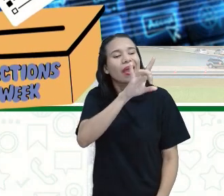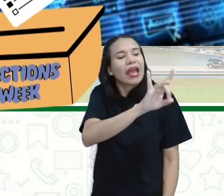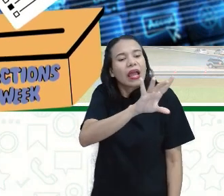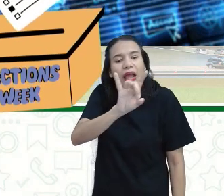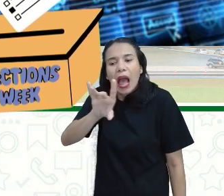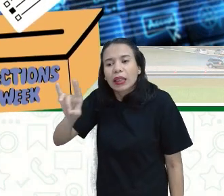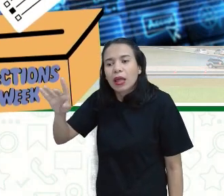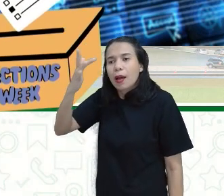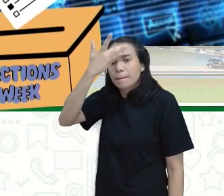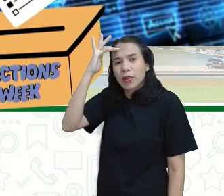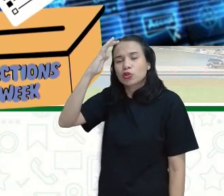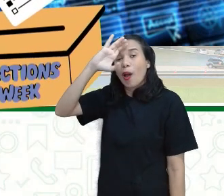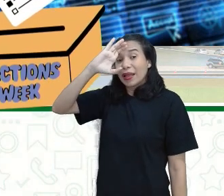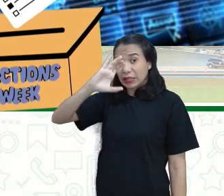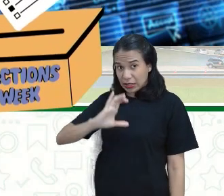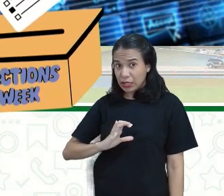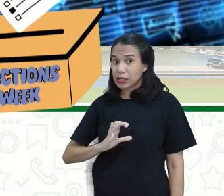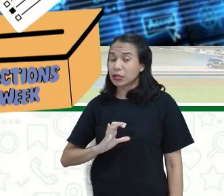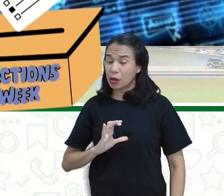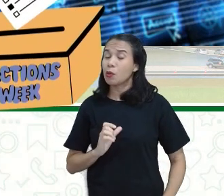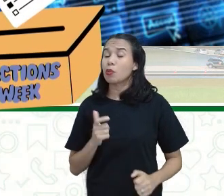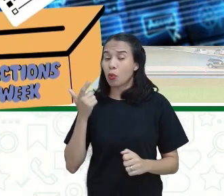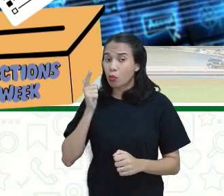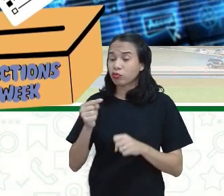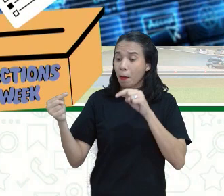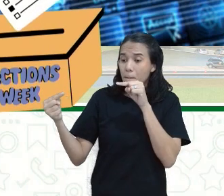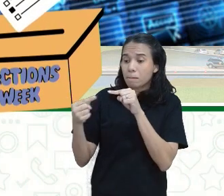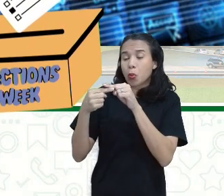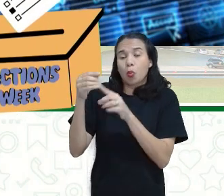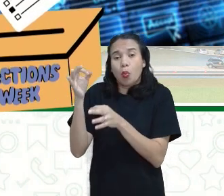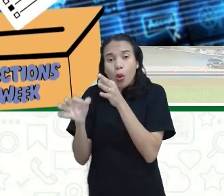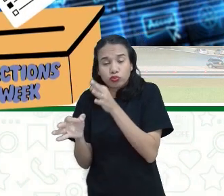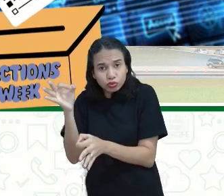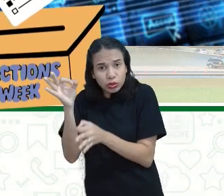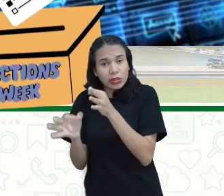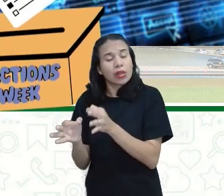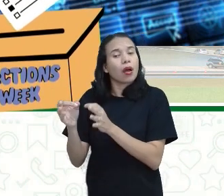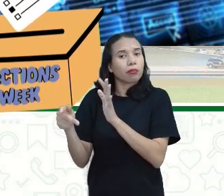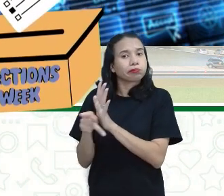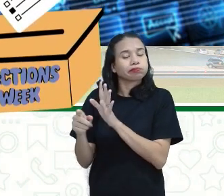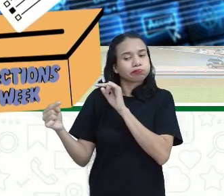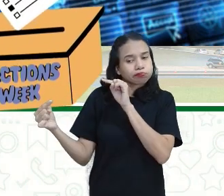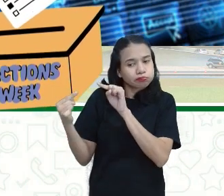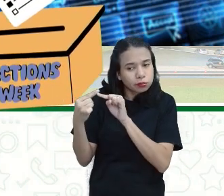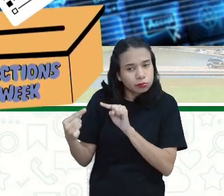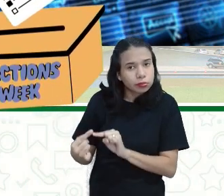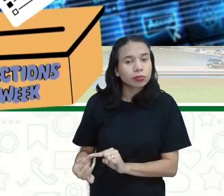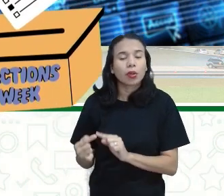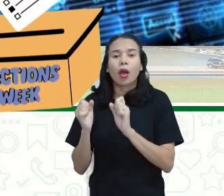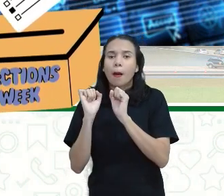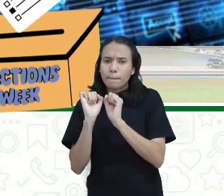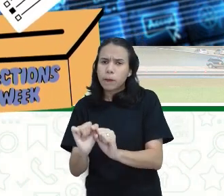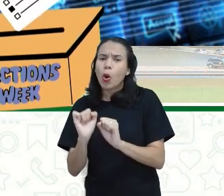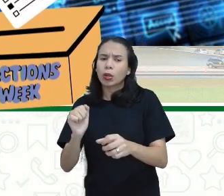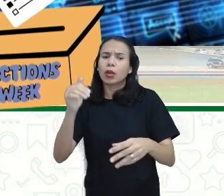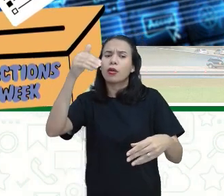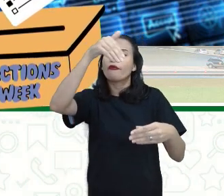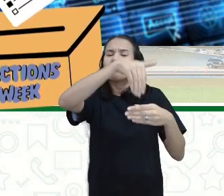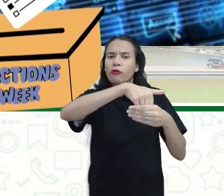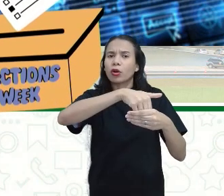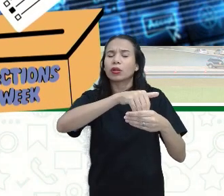cidadã, que é considerado em dia com a justiça eleitoral, ou seja, não deve nada à justiça eleitoral, pode votar